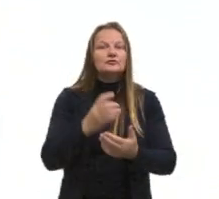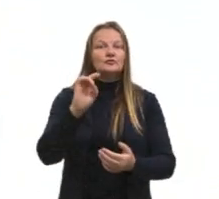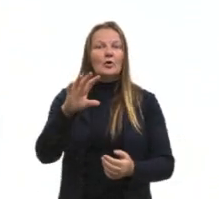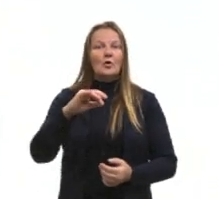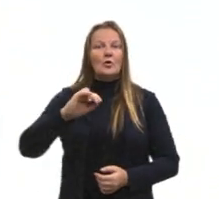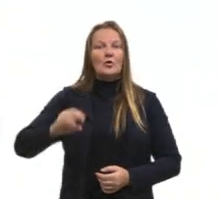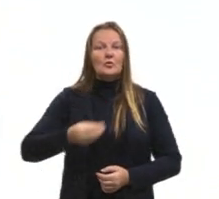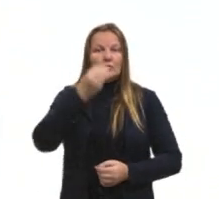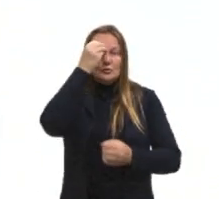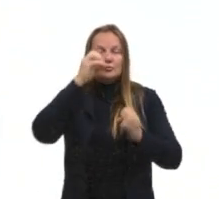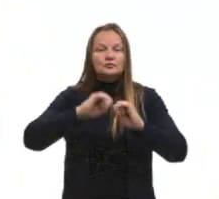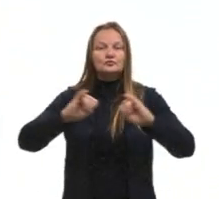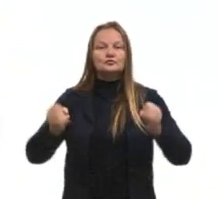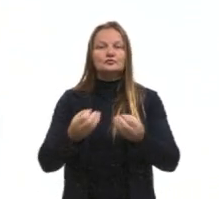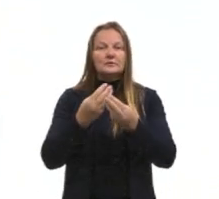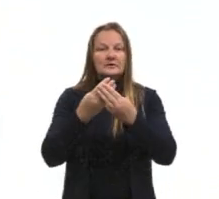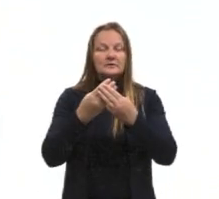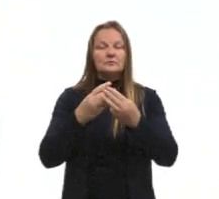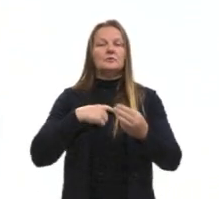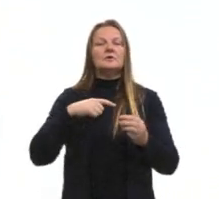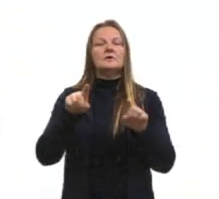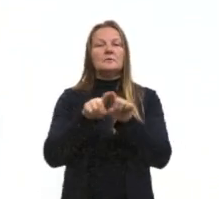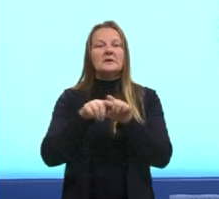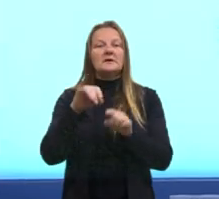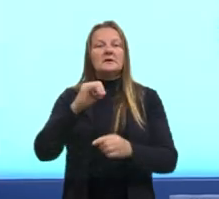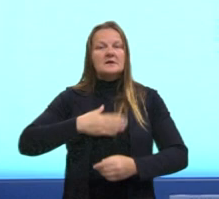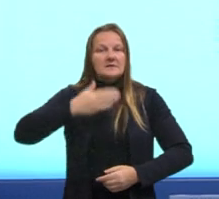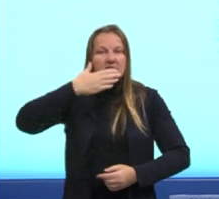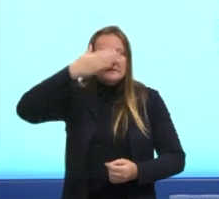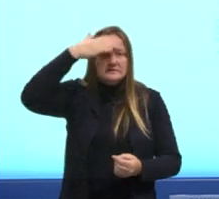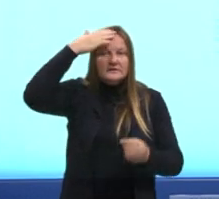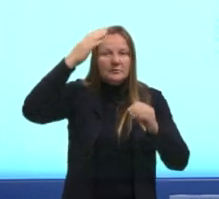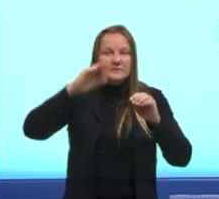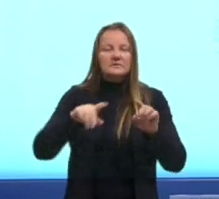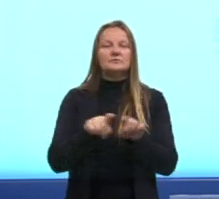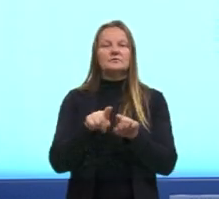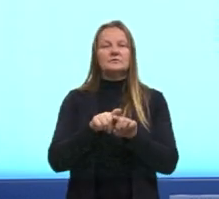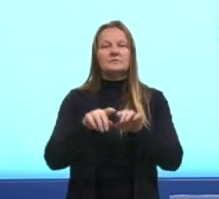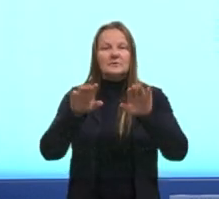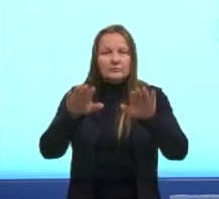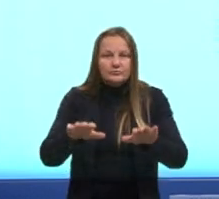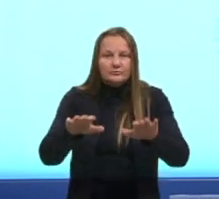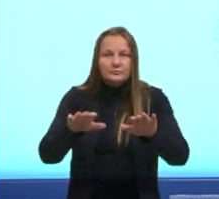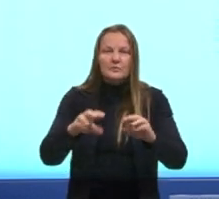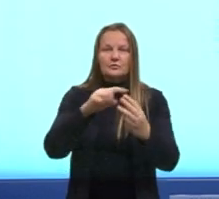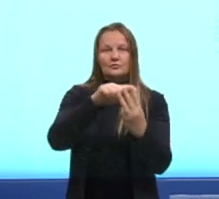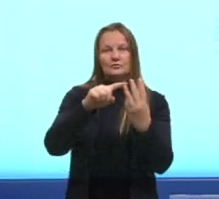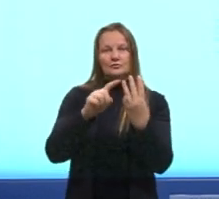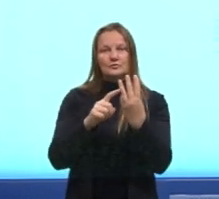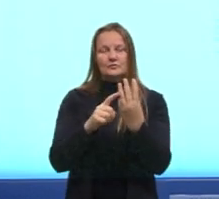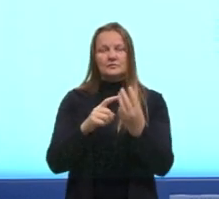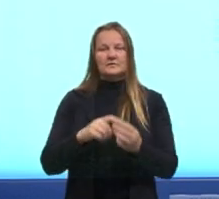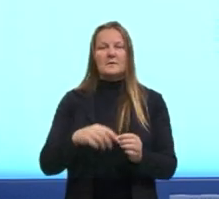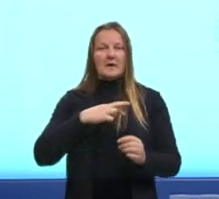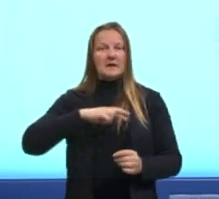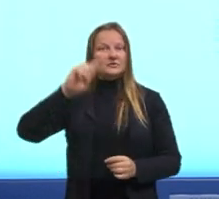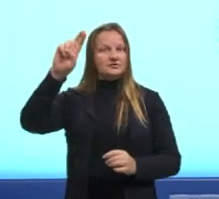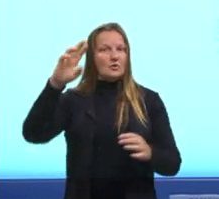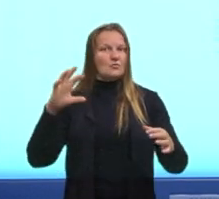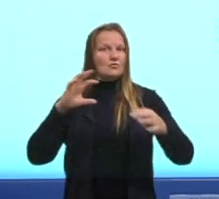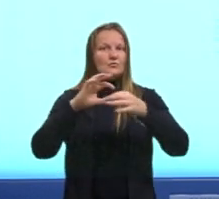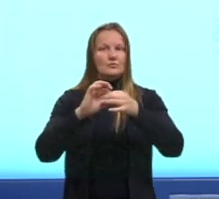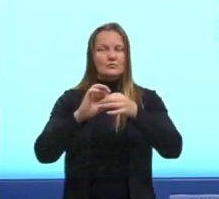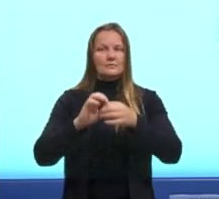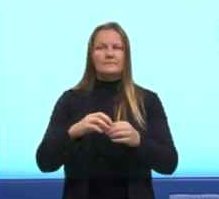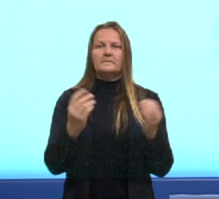cristianismo e Islamismo tá gurizada então nós temos essa configuração tá mostrando aí para vocês as